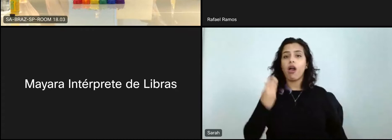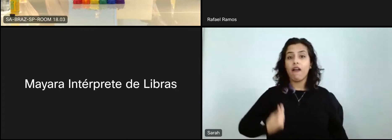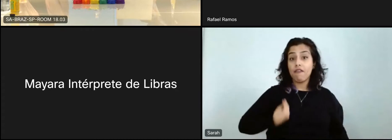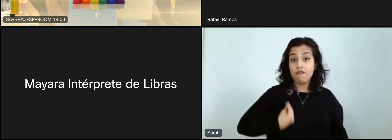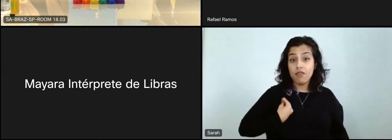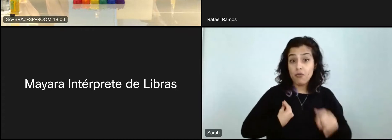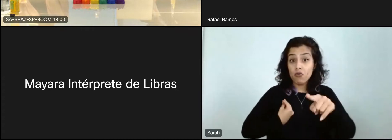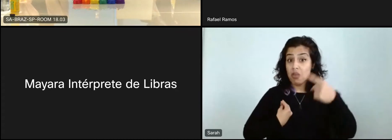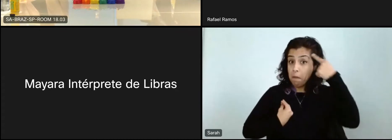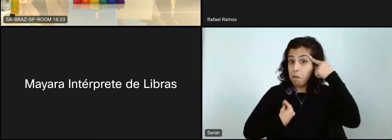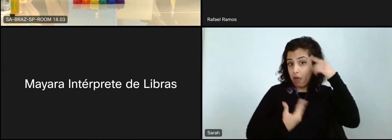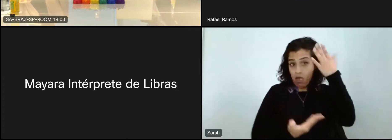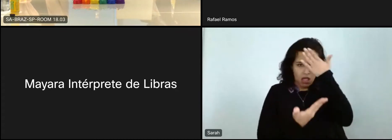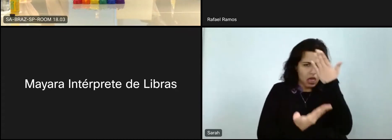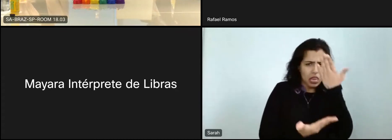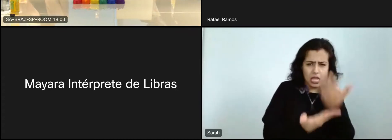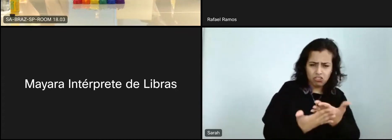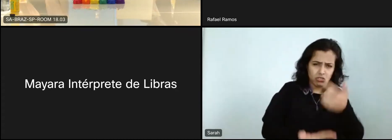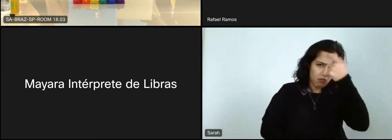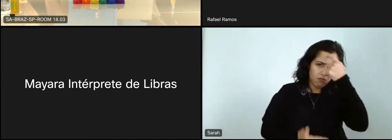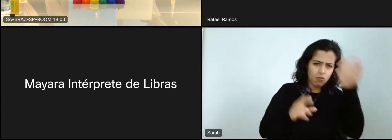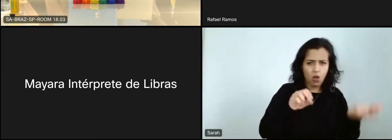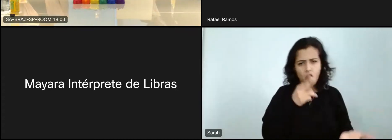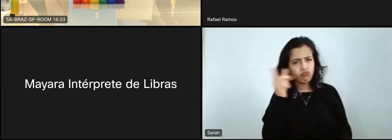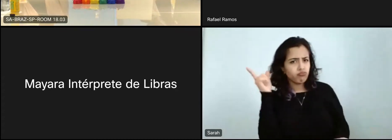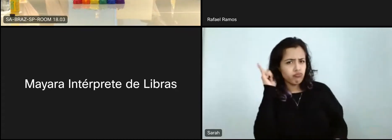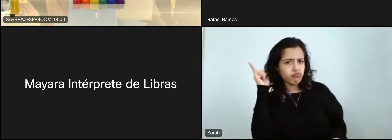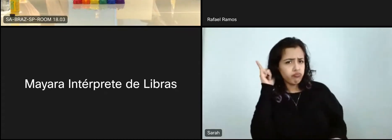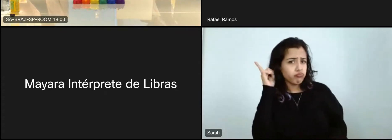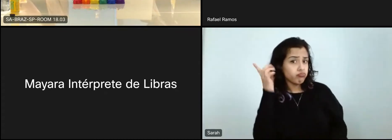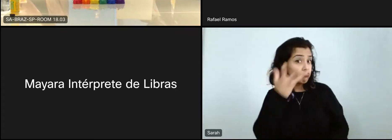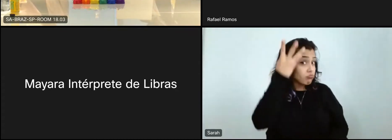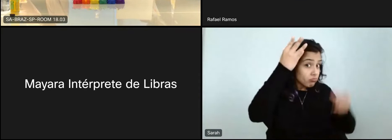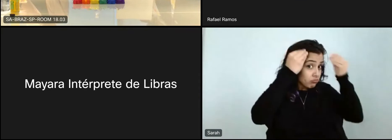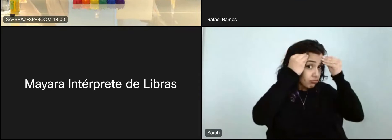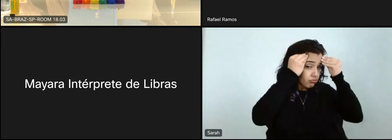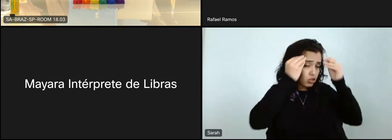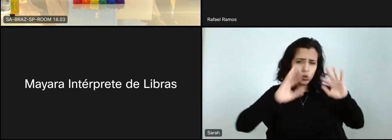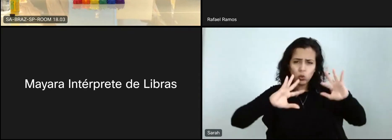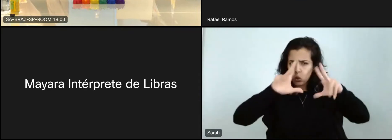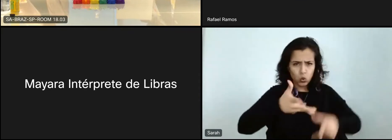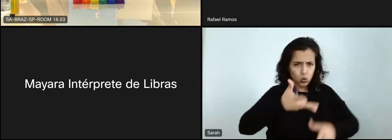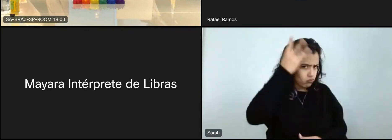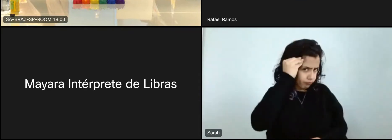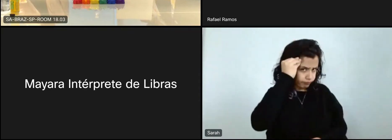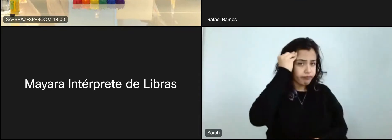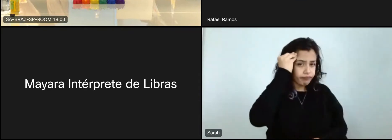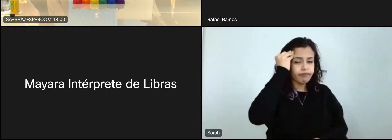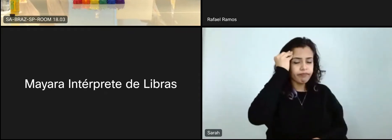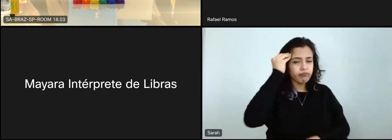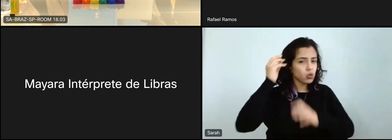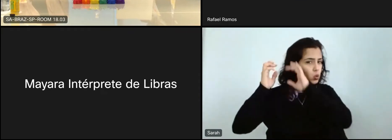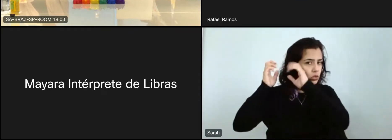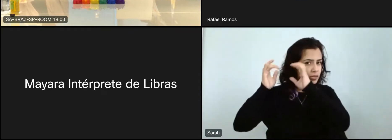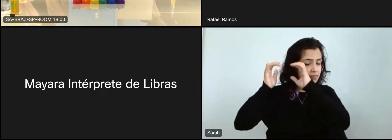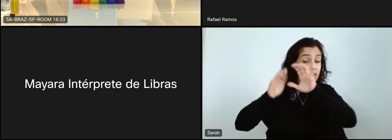consciente ou inconscientemente, eles ficam ali guardados, pronto para serem utilizados, muitas vezes em